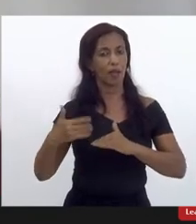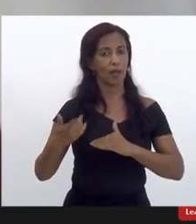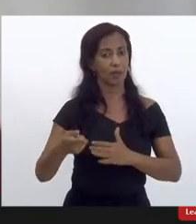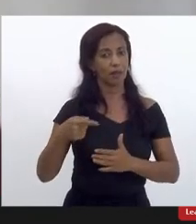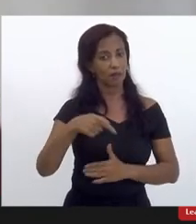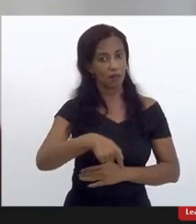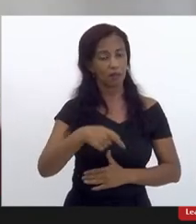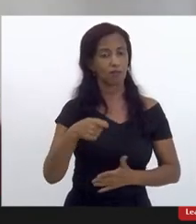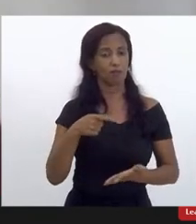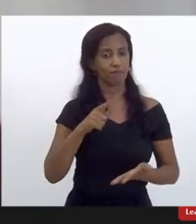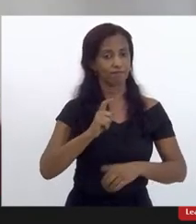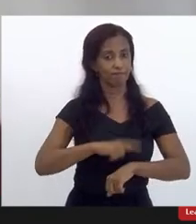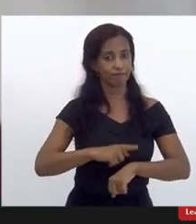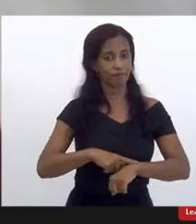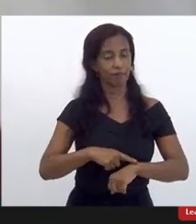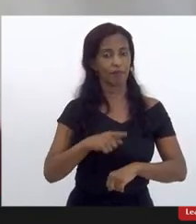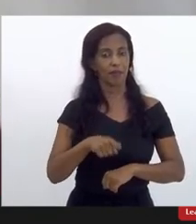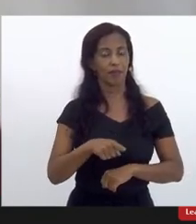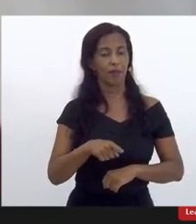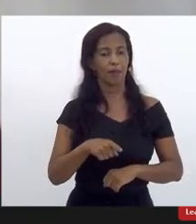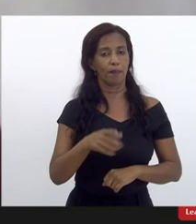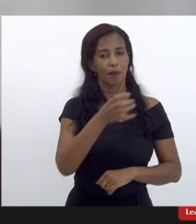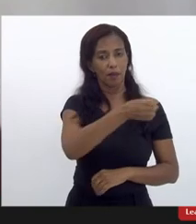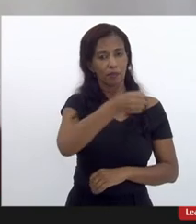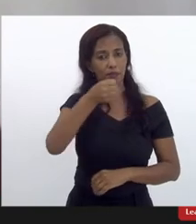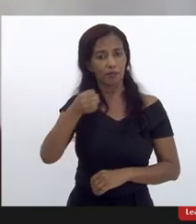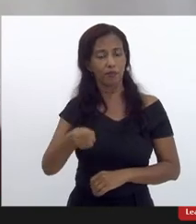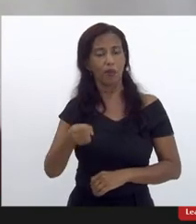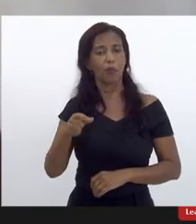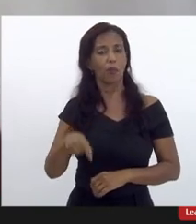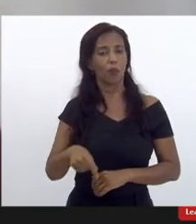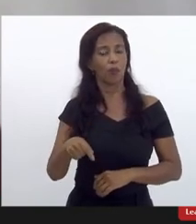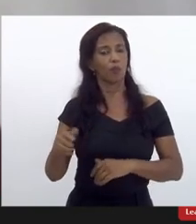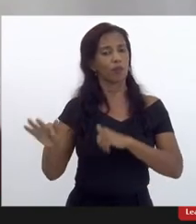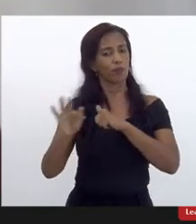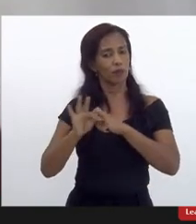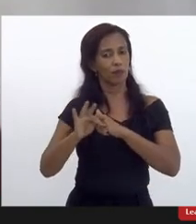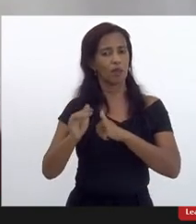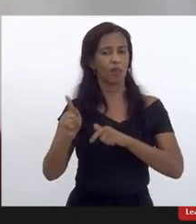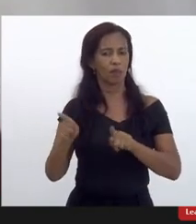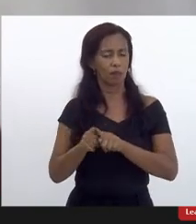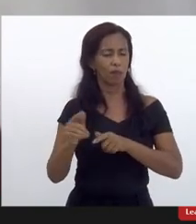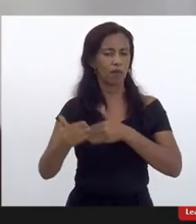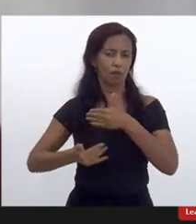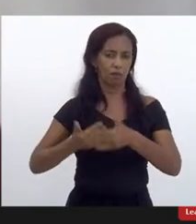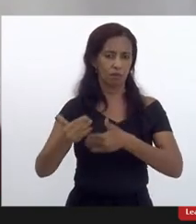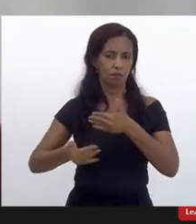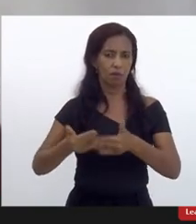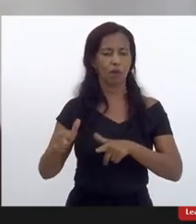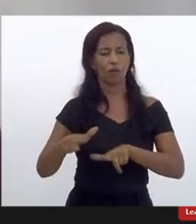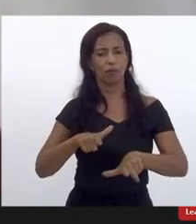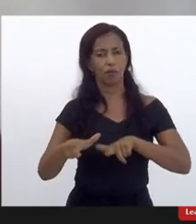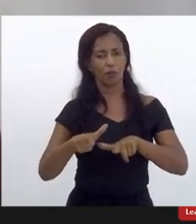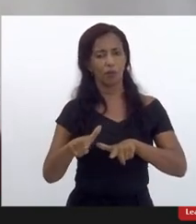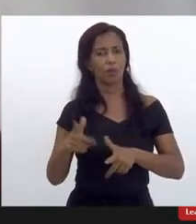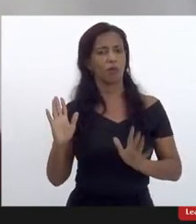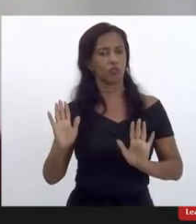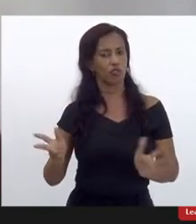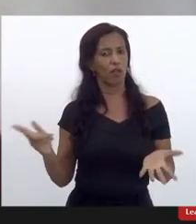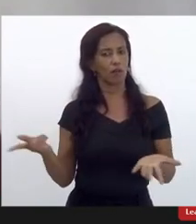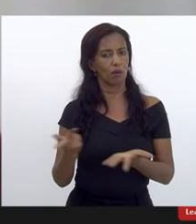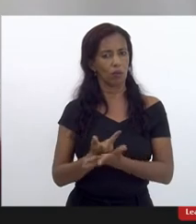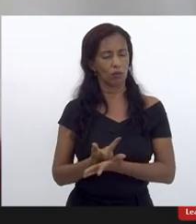vigência, para tampar uma carência da FAETEC. Esse também é um processo, também é um trabalho que está sendo